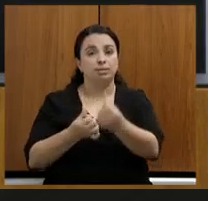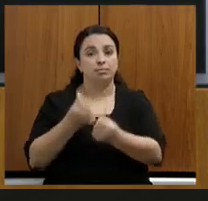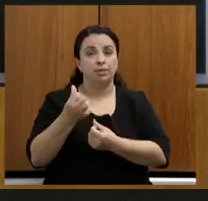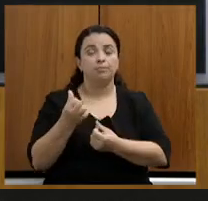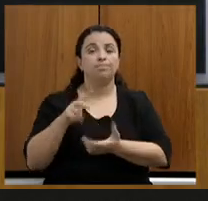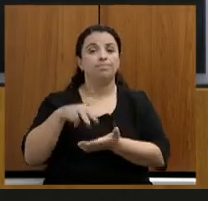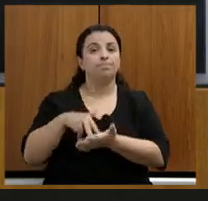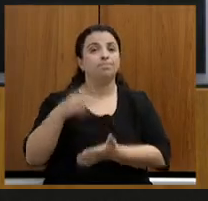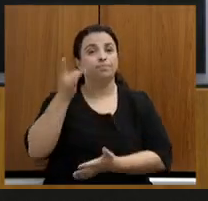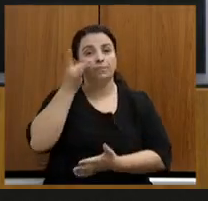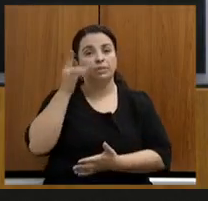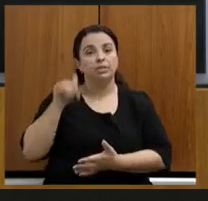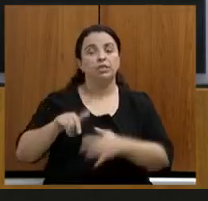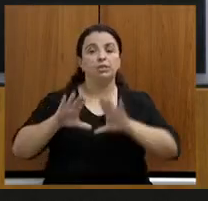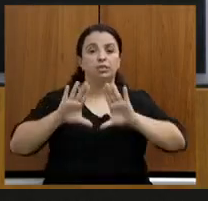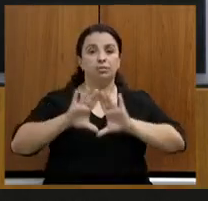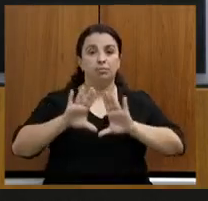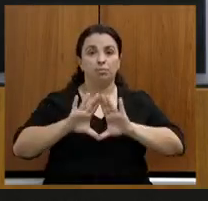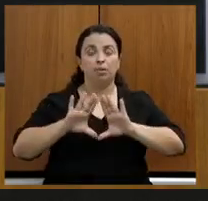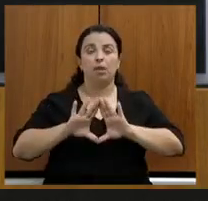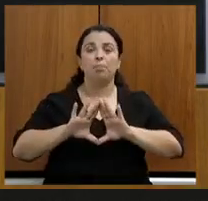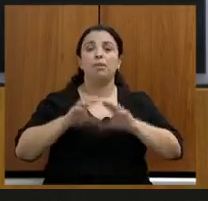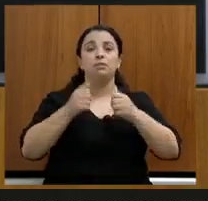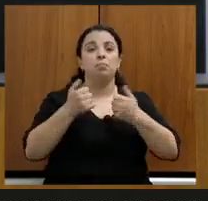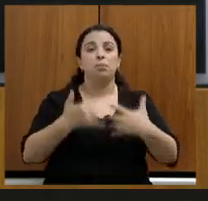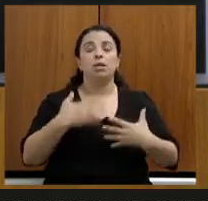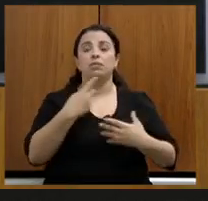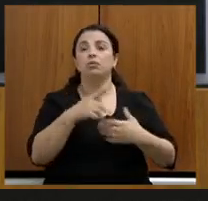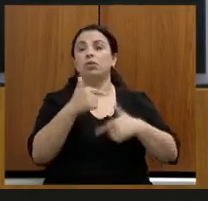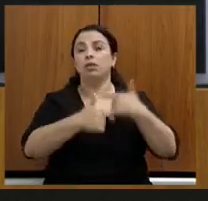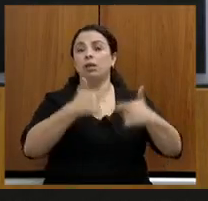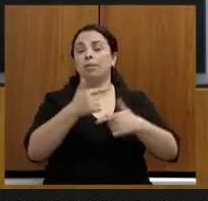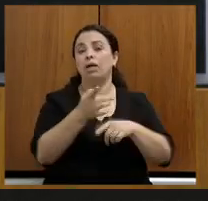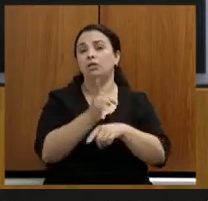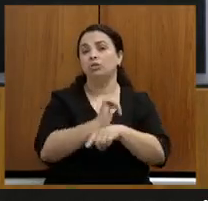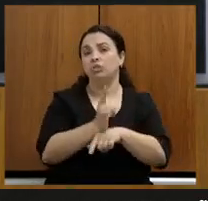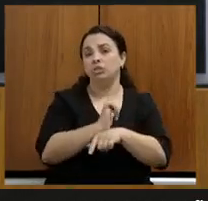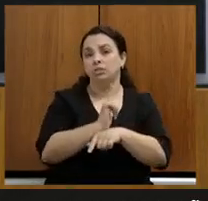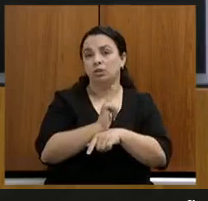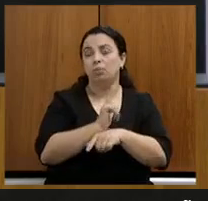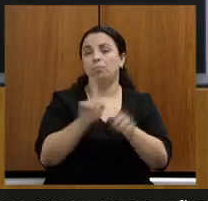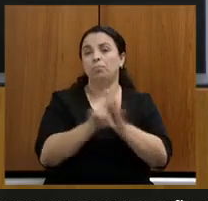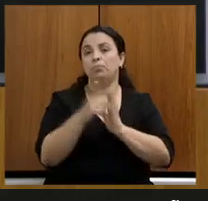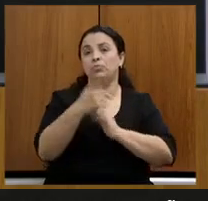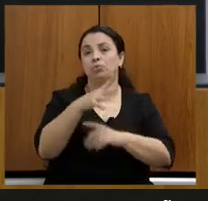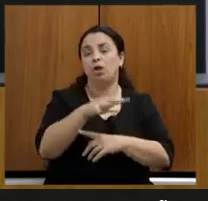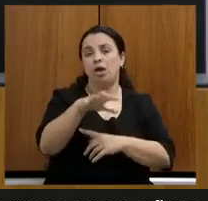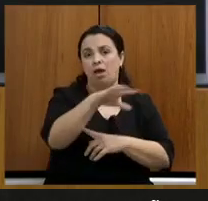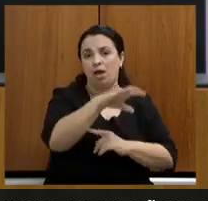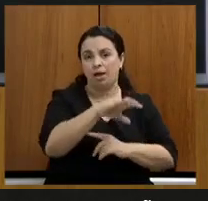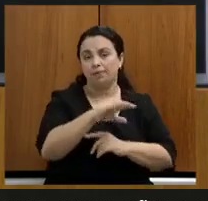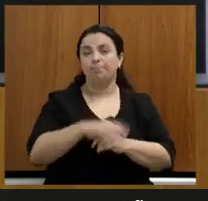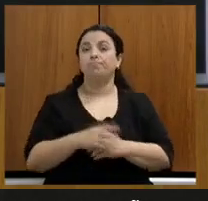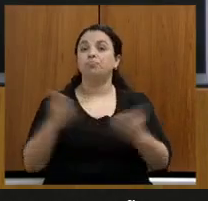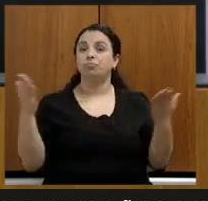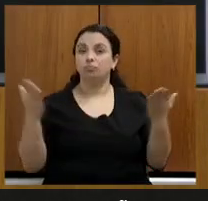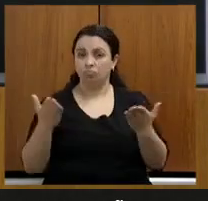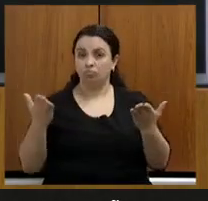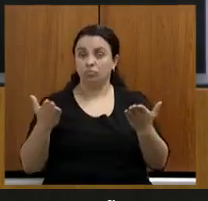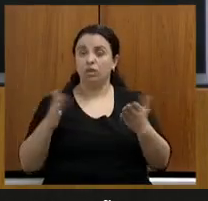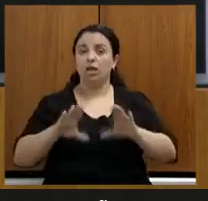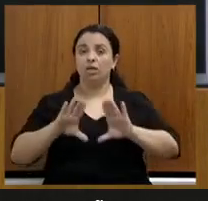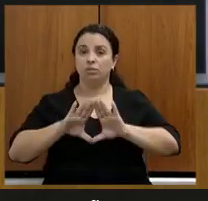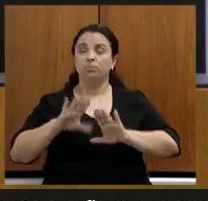da Comissão da Assembleia para prestar informações sobre a gestão de suas respectivas áreas. Nessa instituição do Assembleia Fiscaliza,